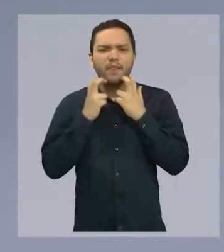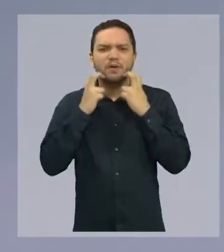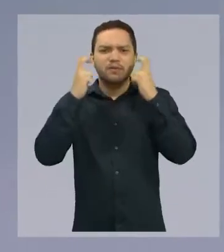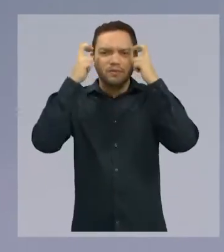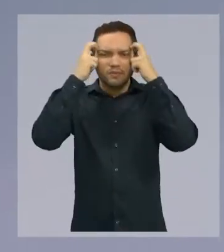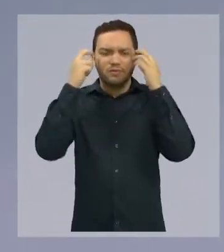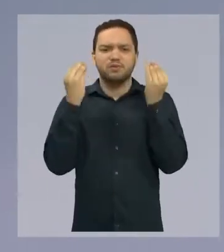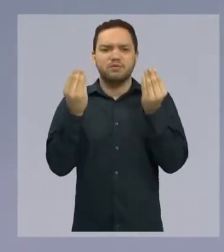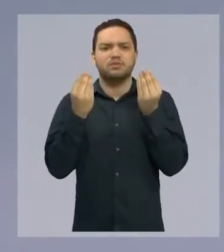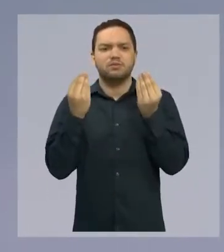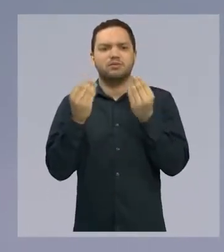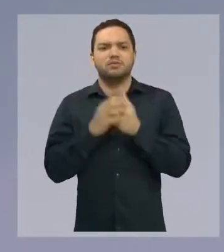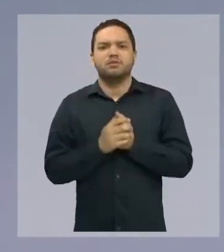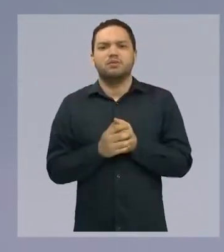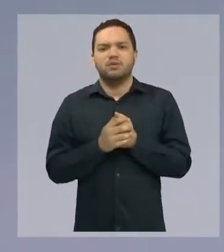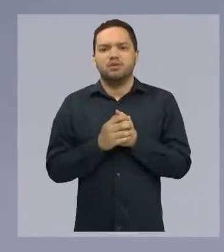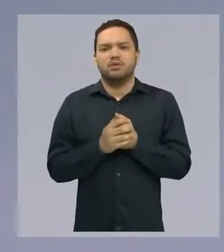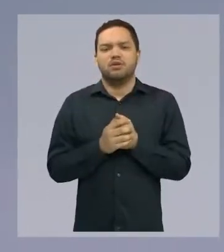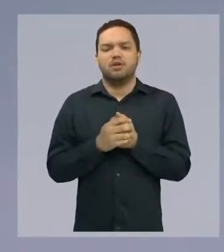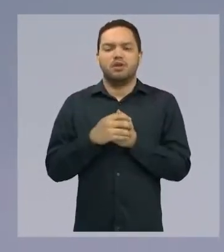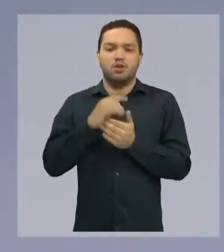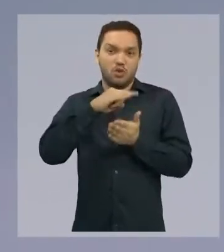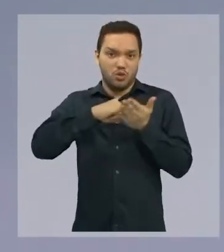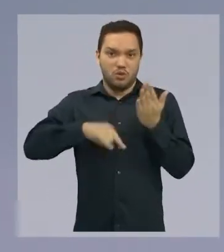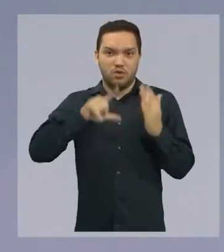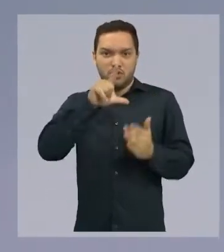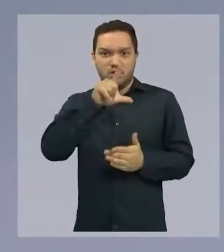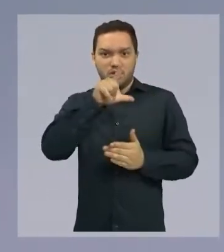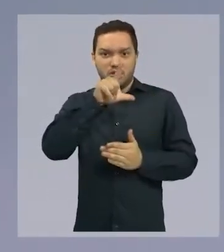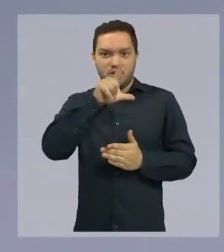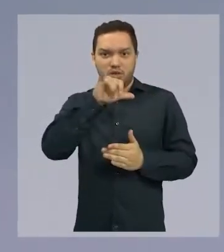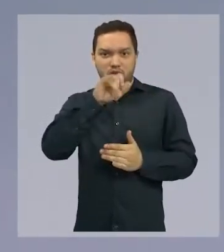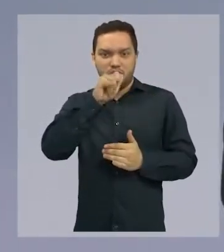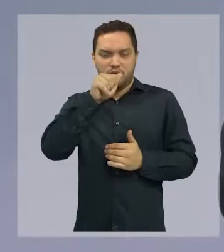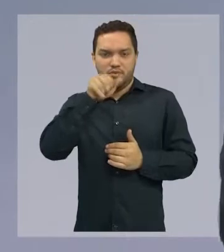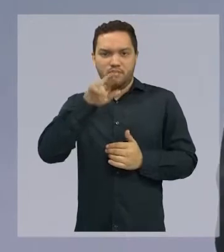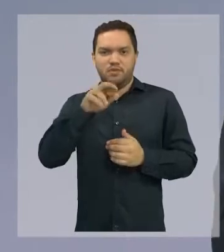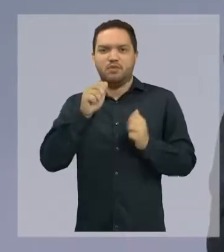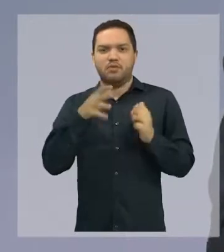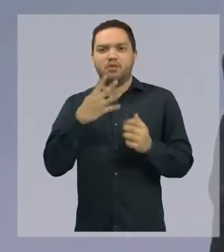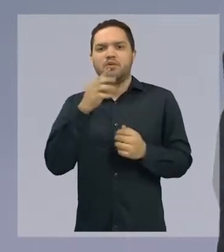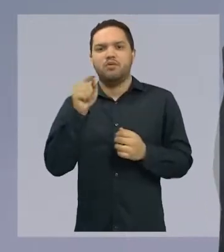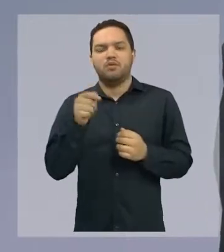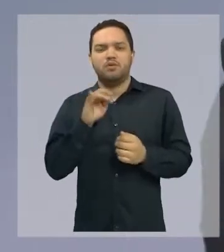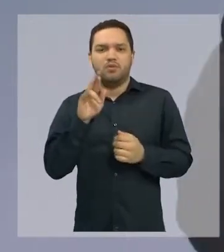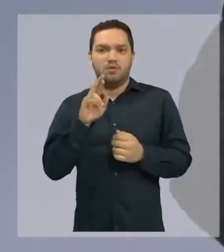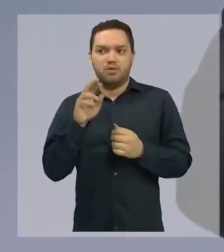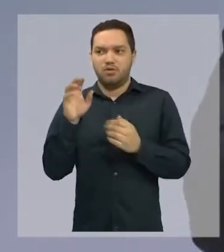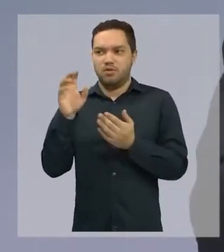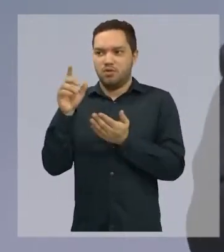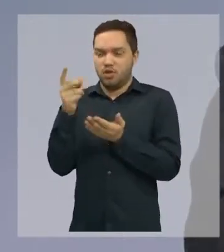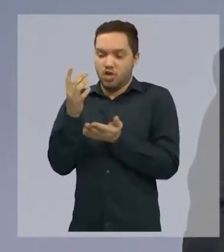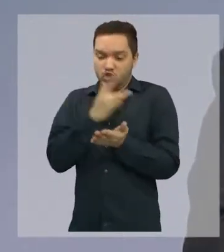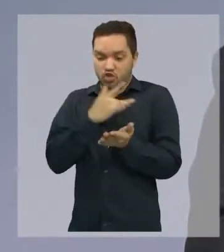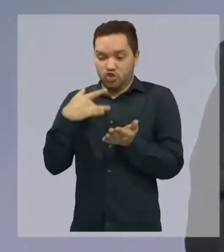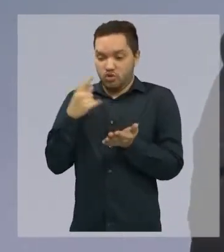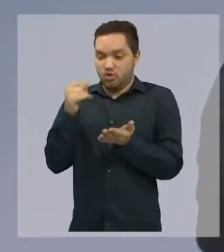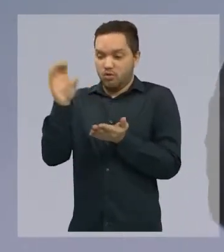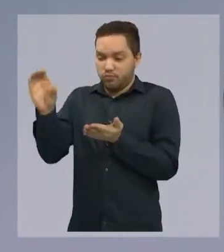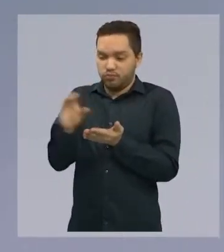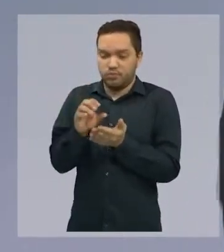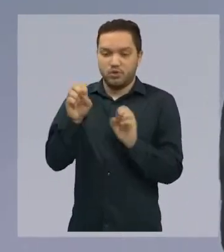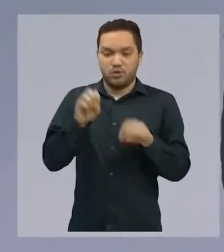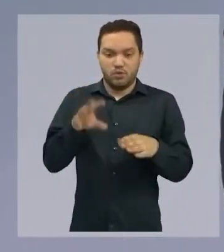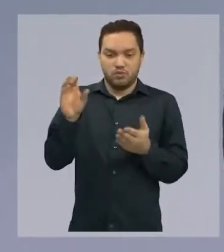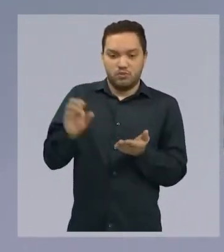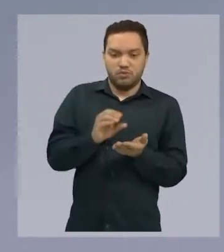dado por uma liminar. Uma liminar que custou 4 bilhões de reais. Tirar dinheiro da saúde e da educação. Se